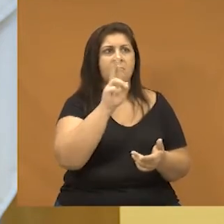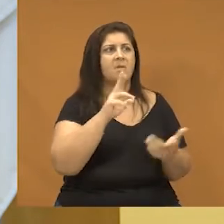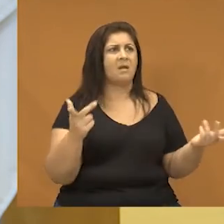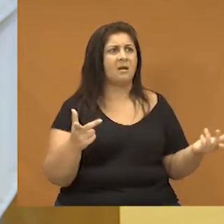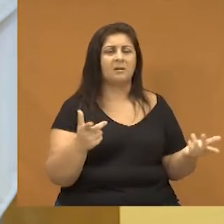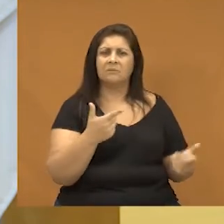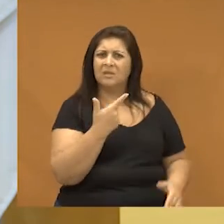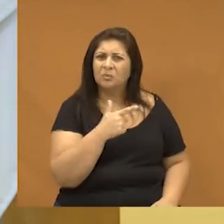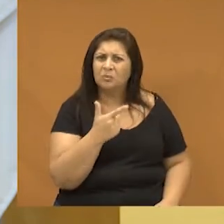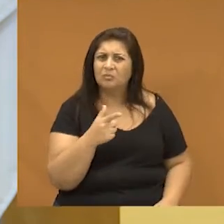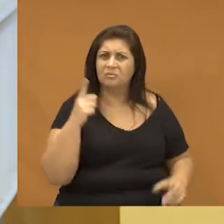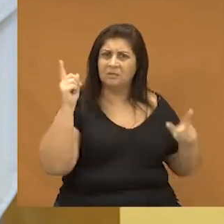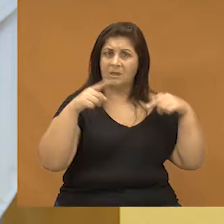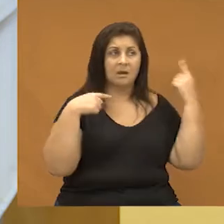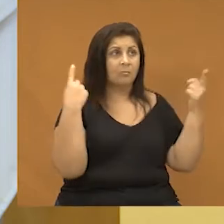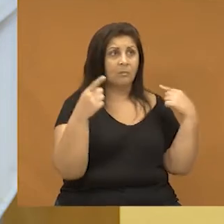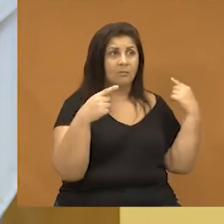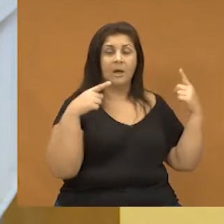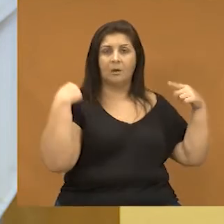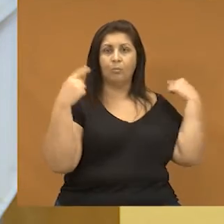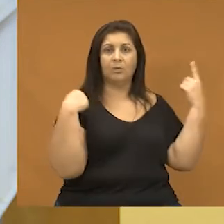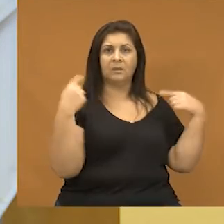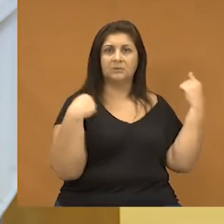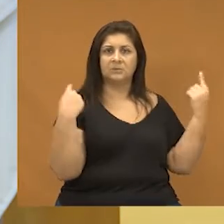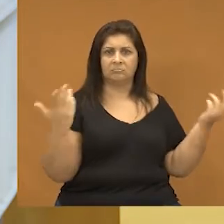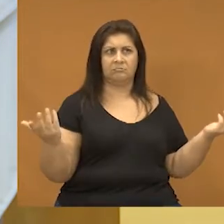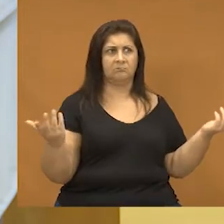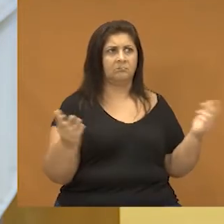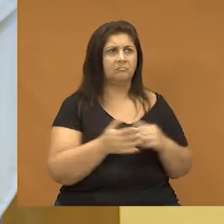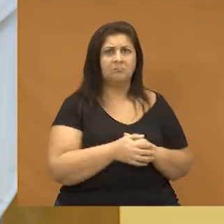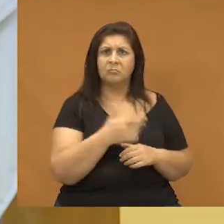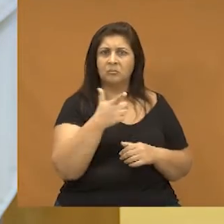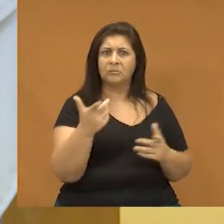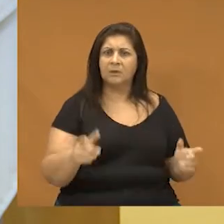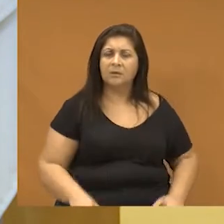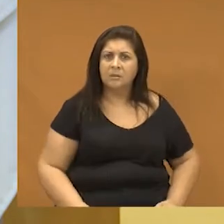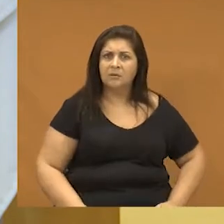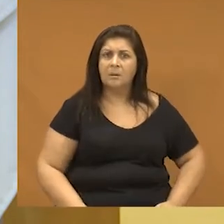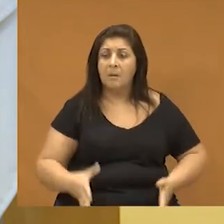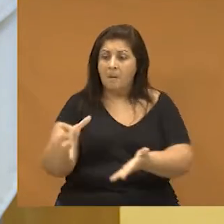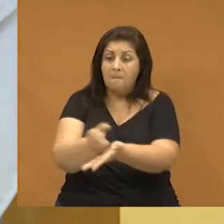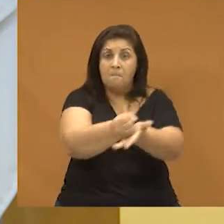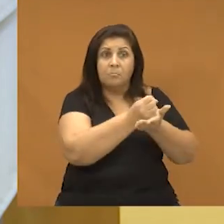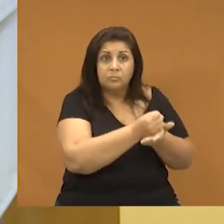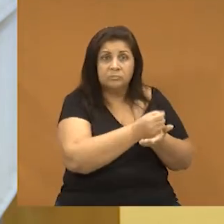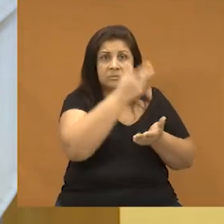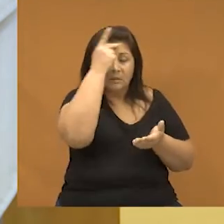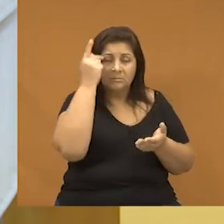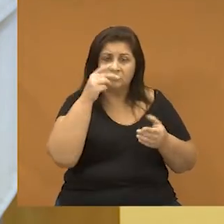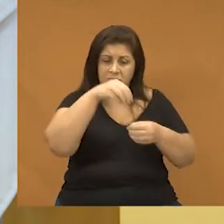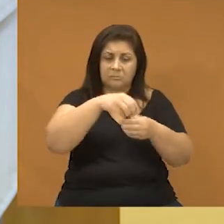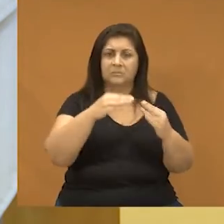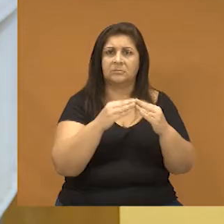R$2.000, não tenha um serviço de emergência de ambulância. Não tem um serviço para buscar o paciente na